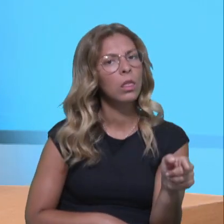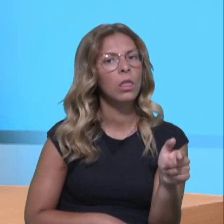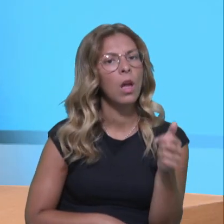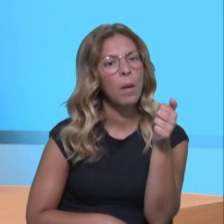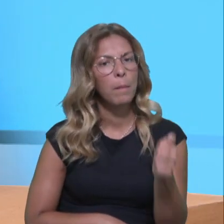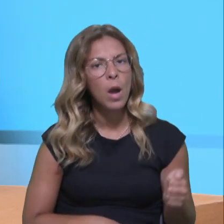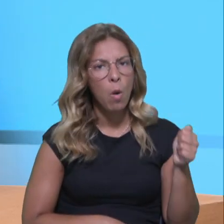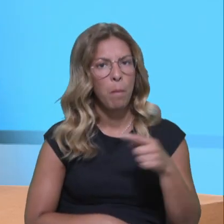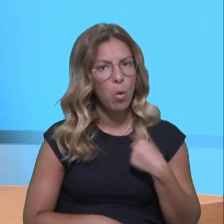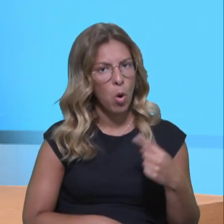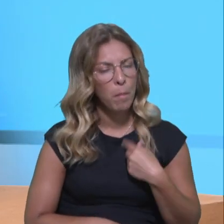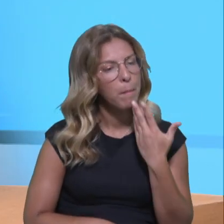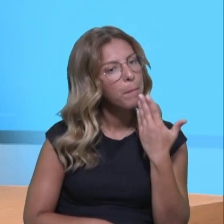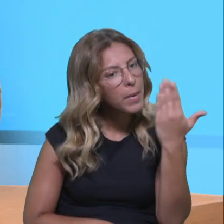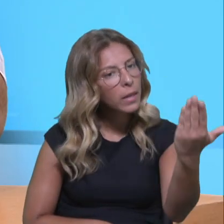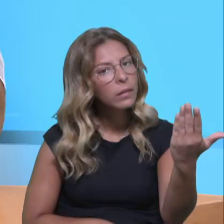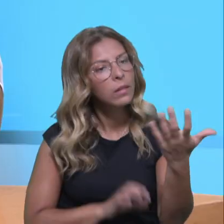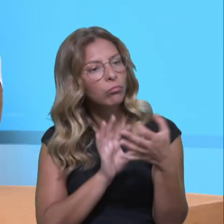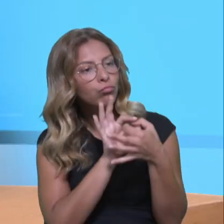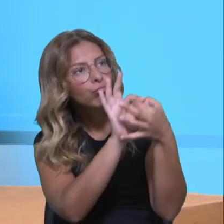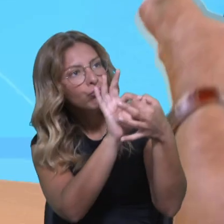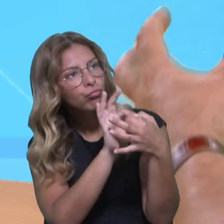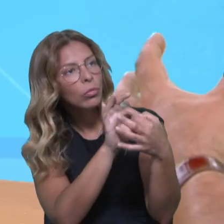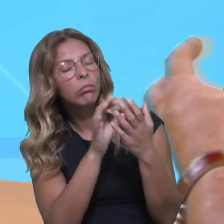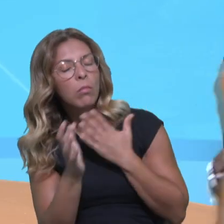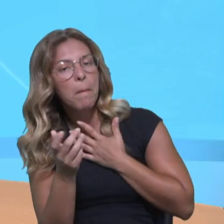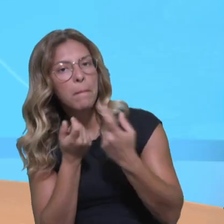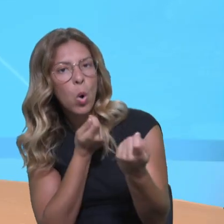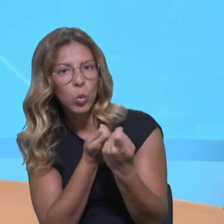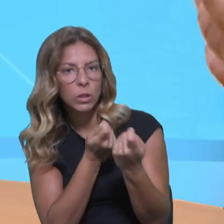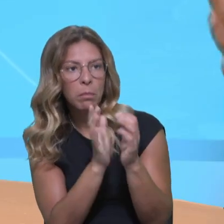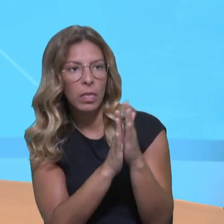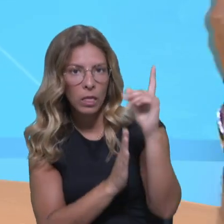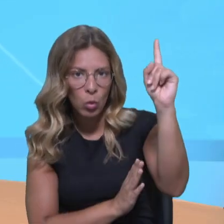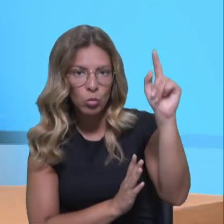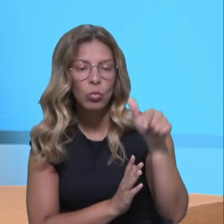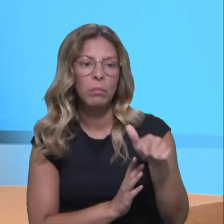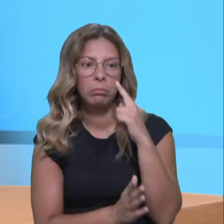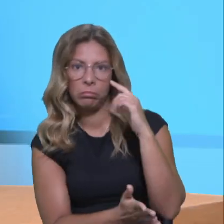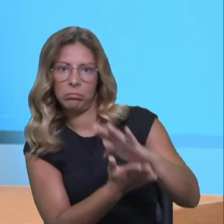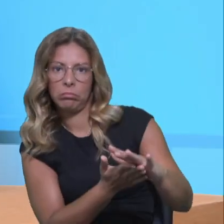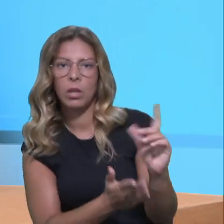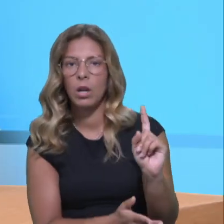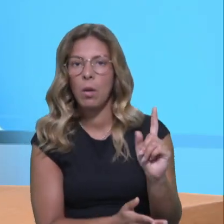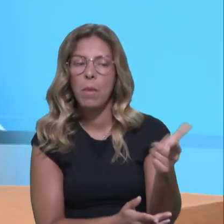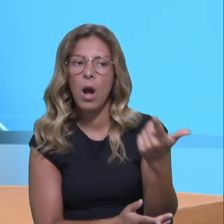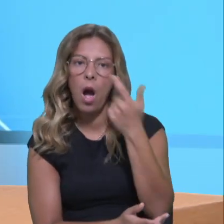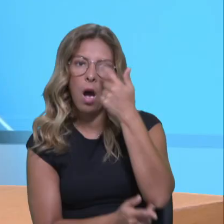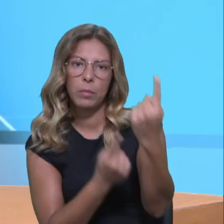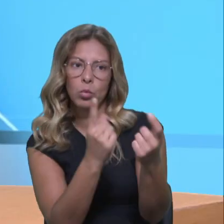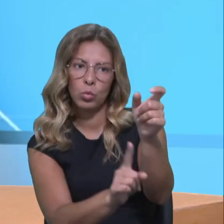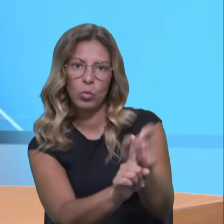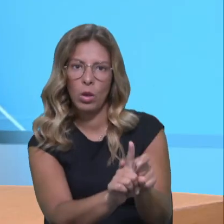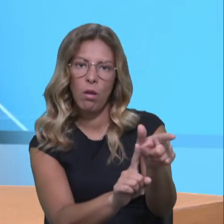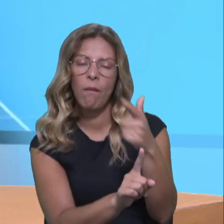uma grande intimidade com Deus, uma grande familiaridade com Deus. Não era alguém desconhecido, mas para alguém que era familiar